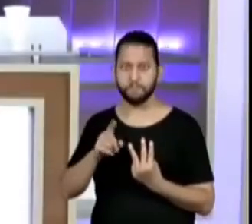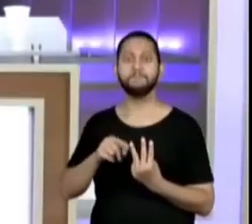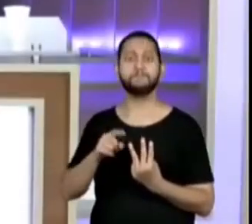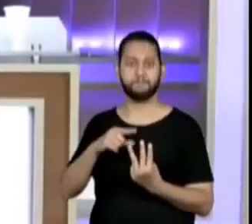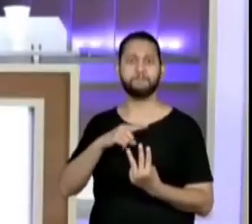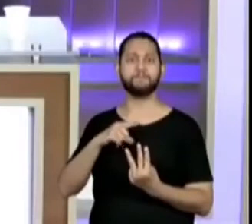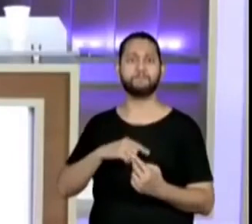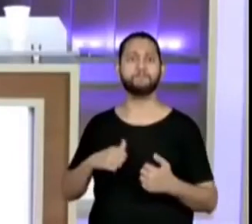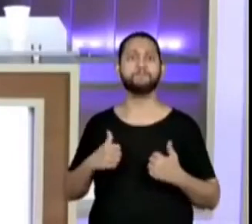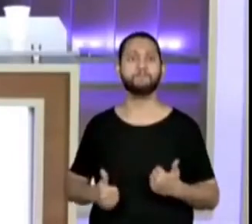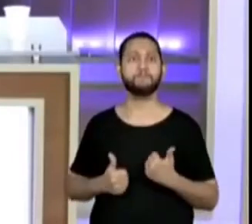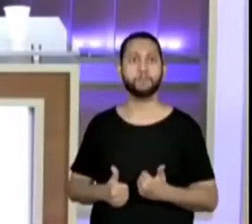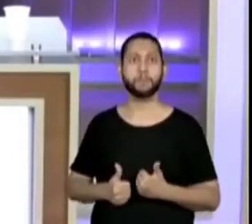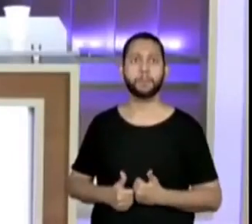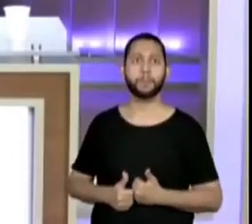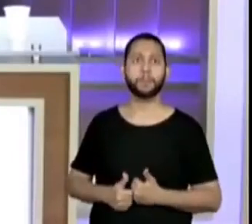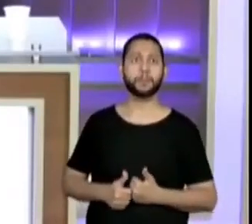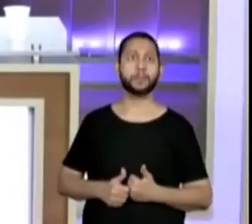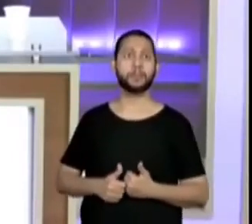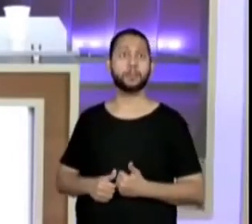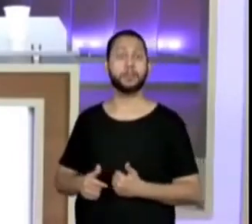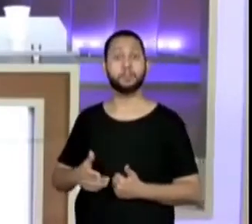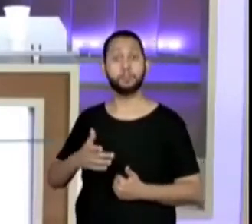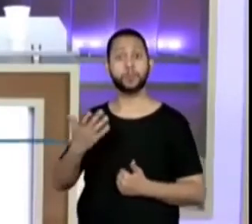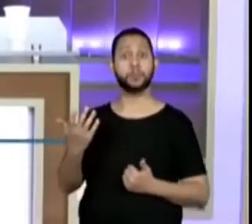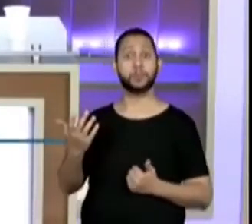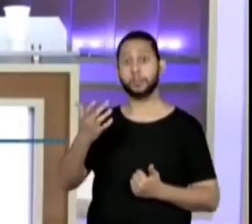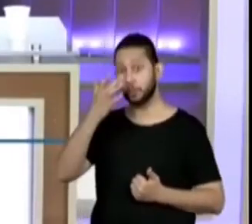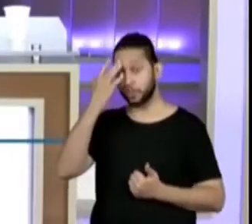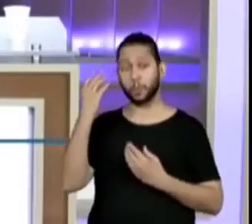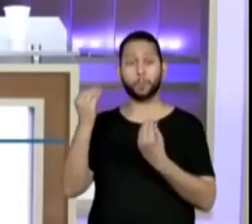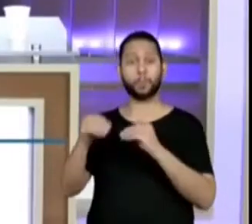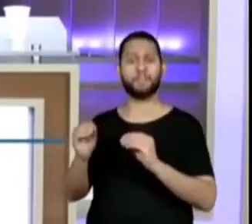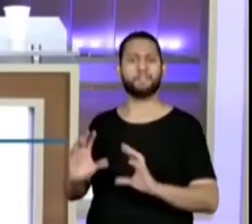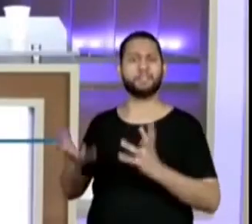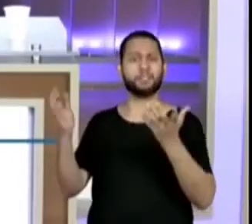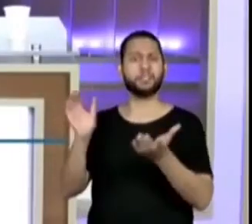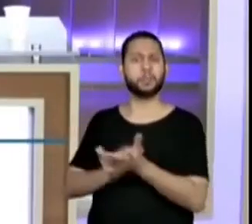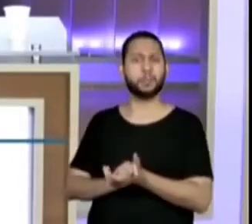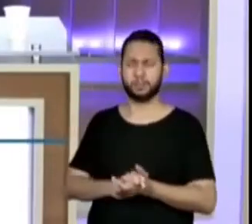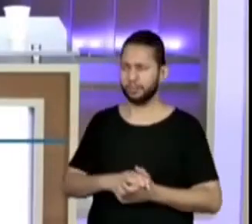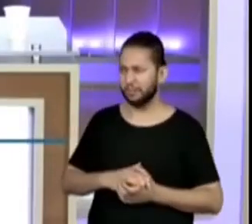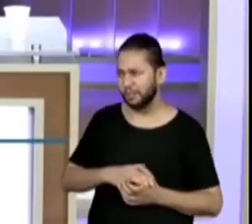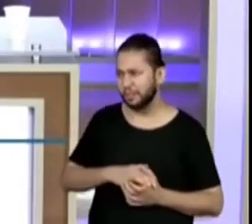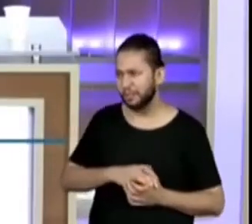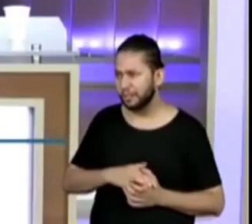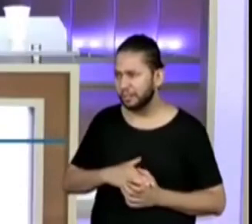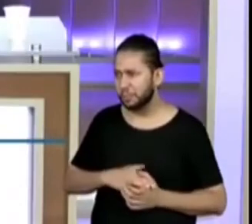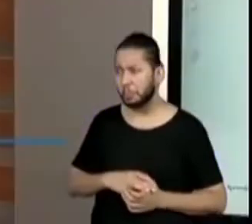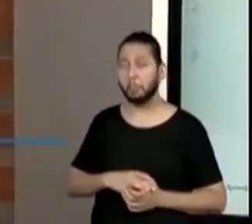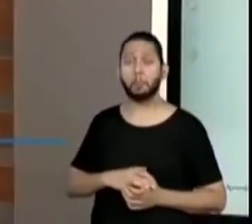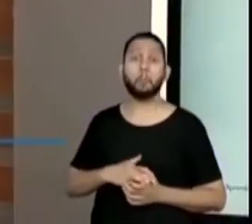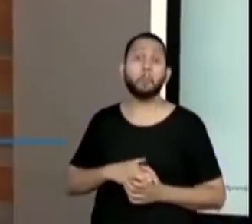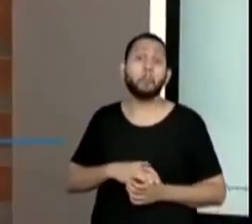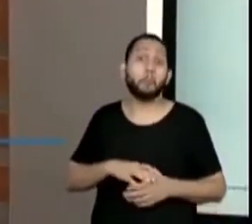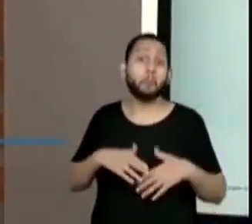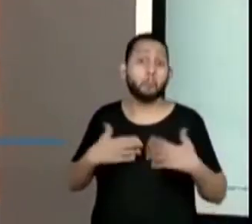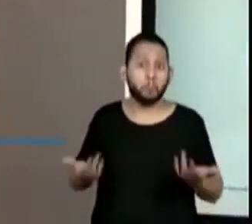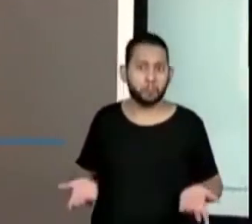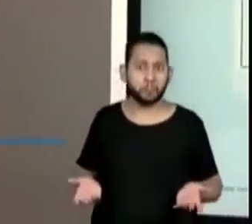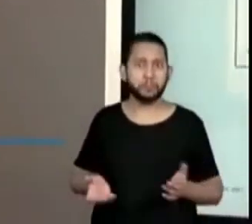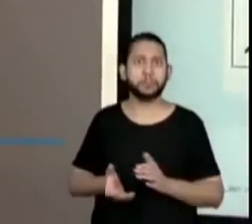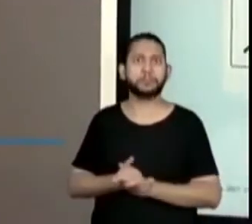Beleza. Bom, tem um comentário aleatório lá de festa de casamento. Não sei se tem a ver com o que a gente está falando, né? Mas, vamos lá,